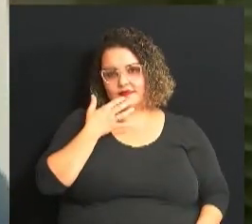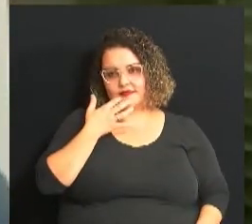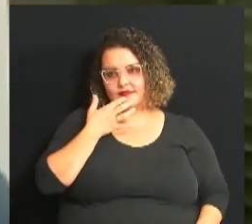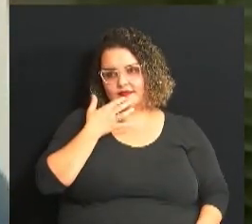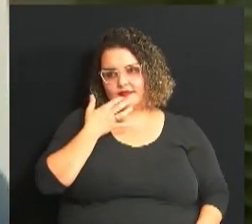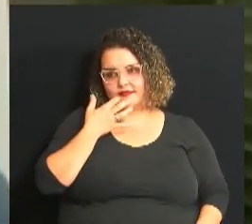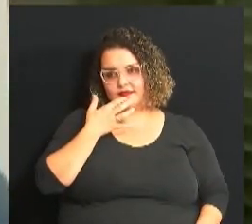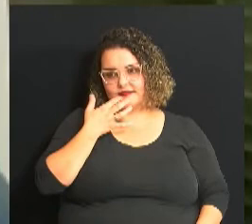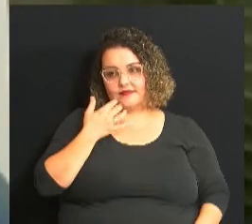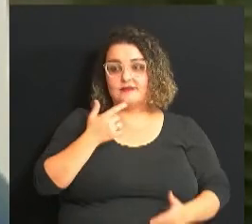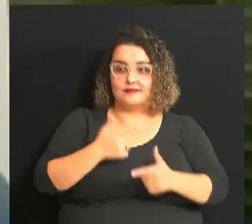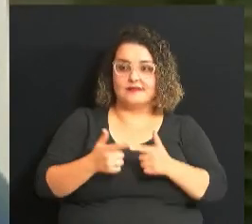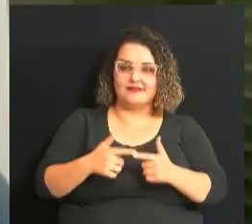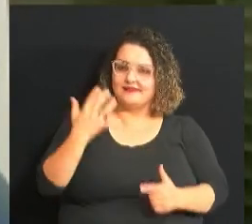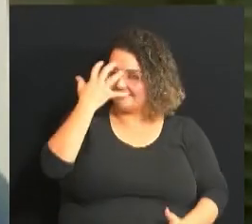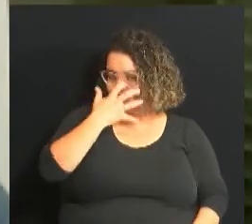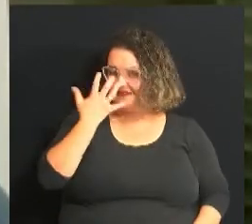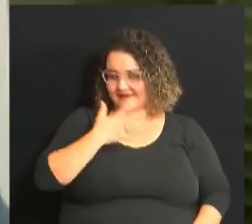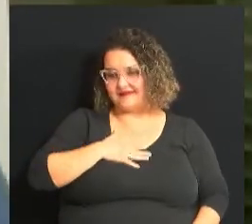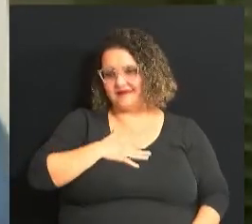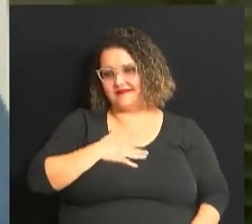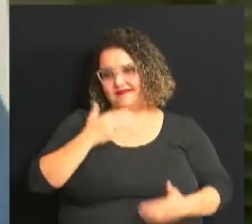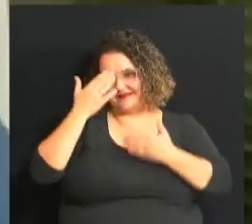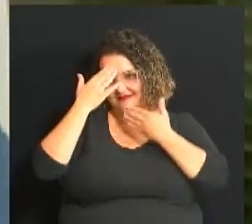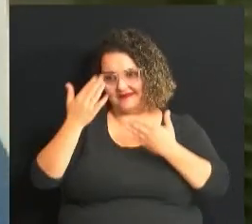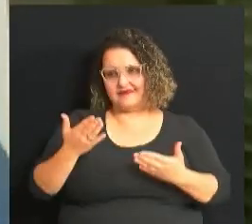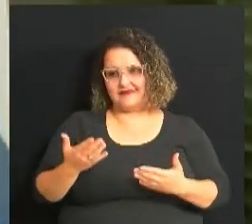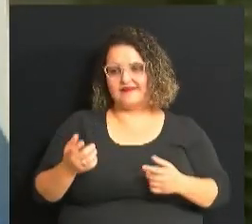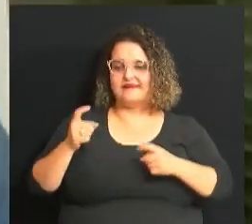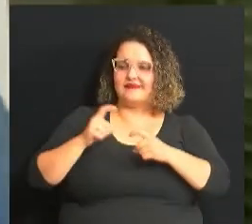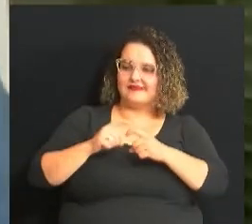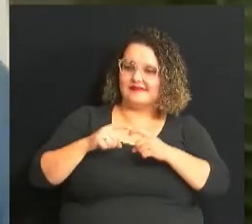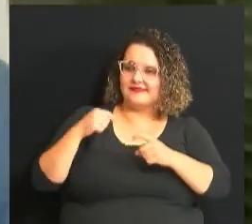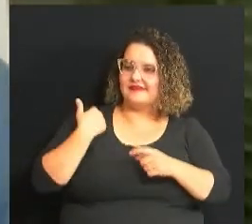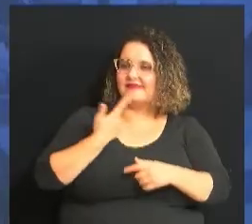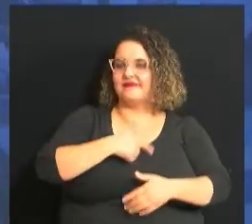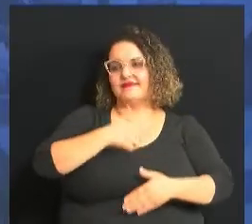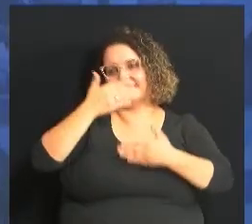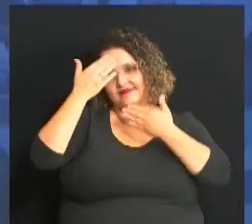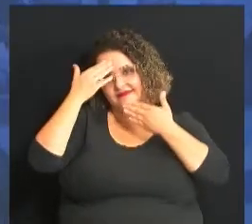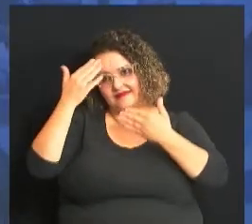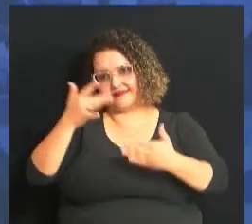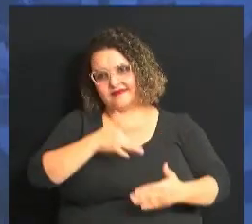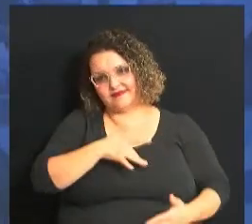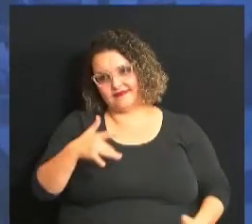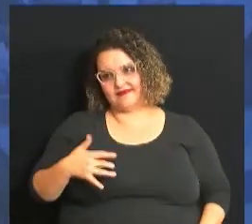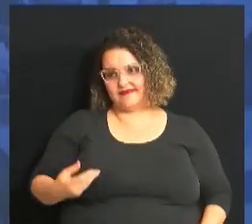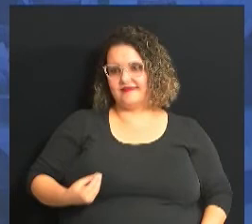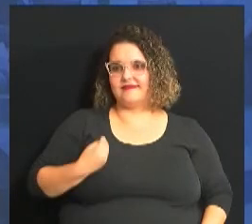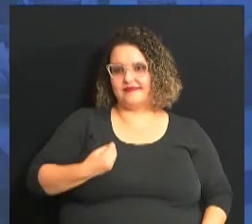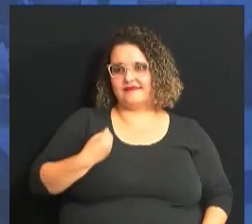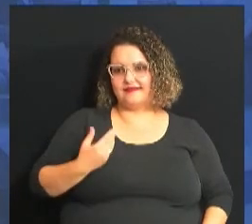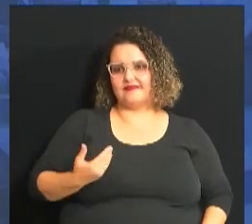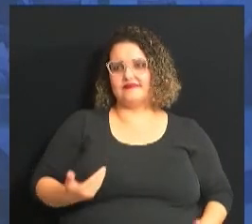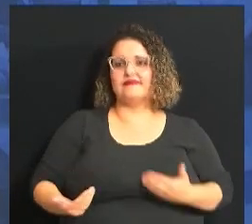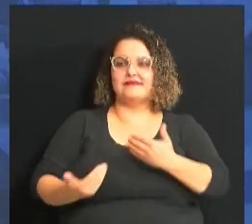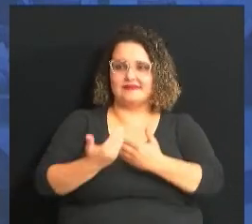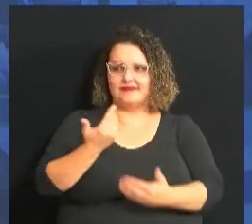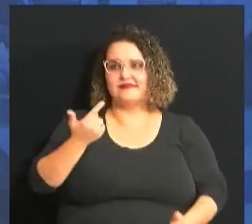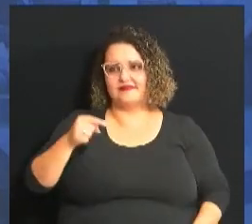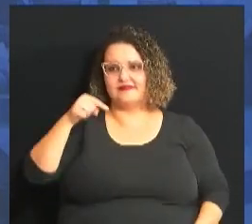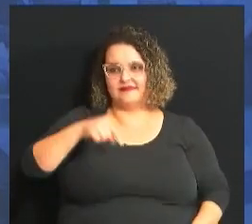dos problemas, é apaixonante. Muito obrigado. Doutora, a gente que agradece aqui do Saúde à Vida a sua participação mais uma vez aqui na TV